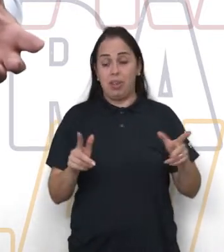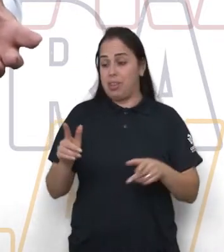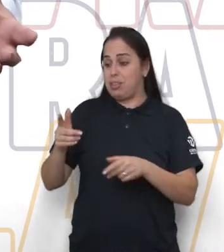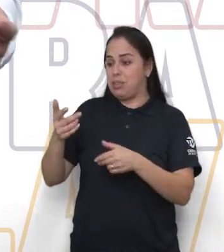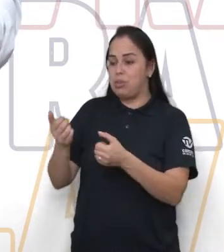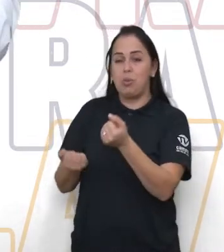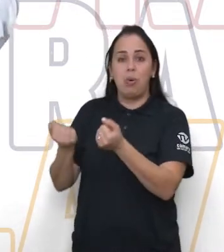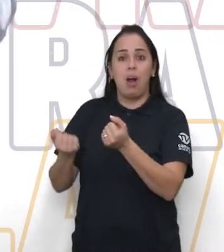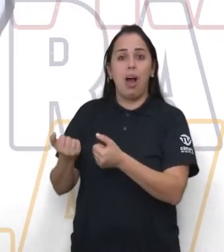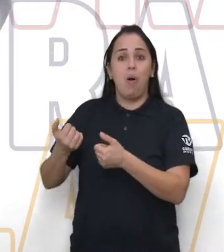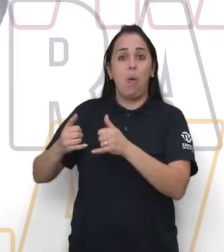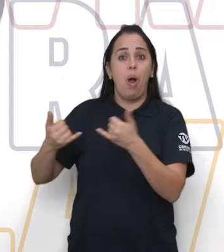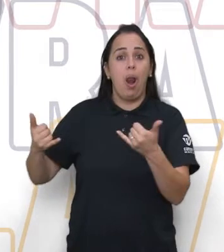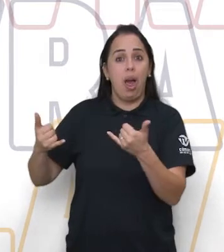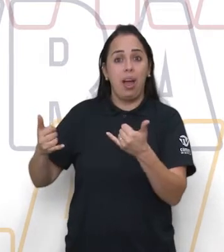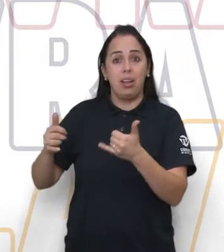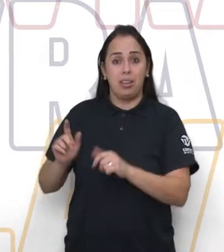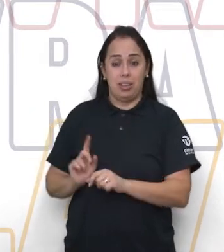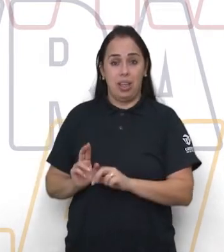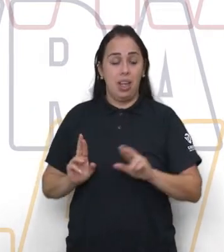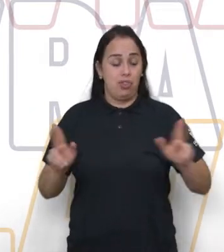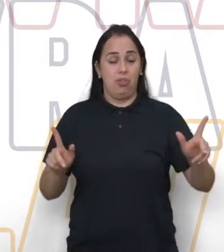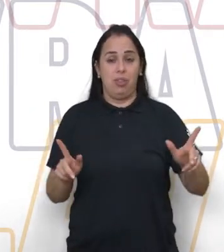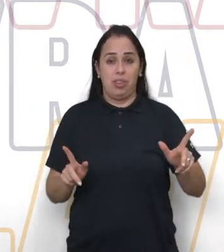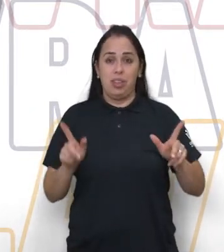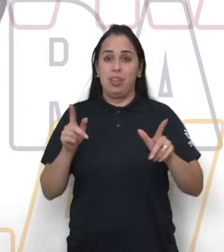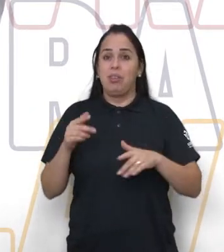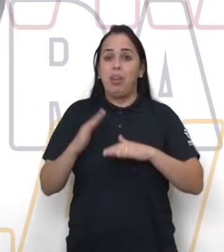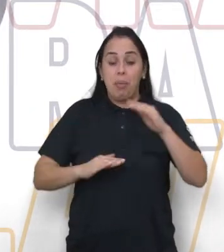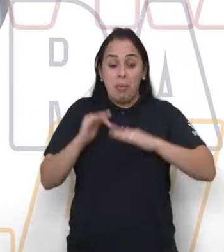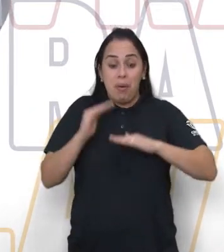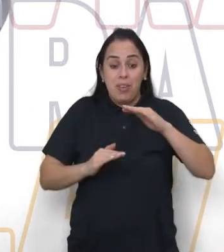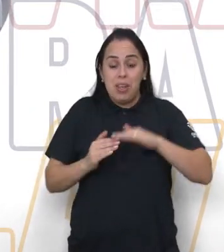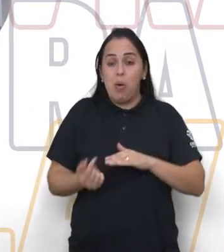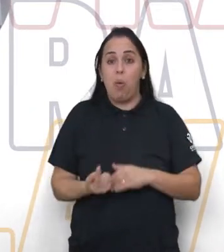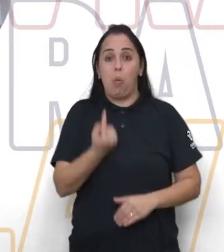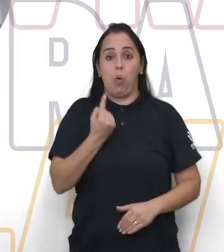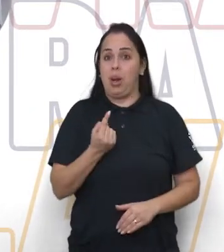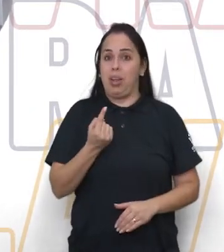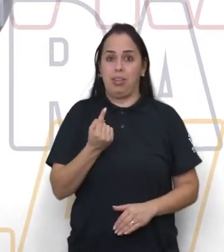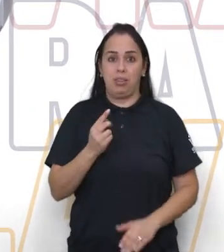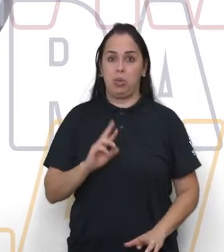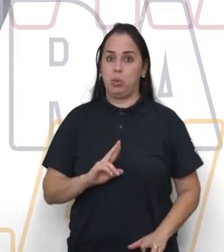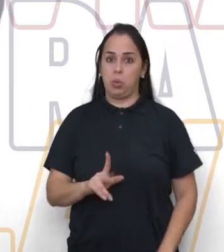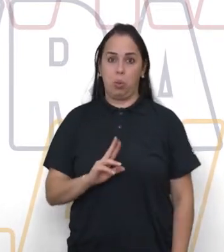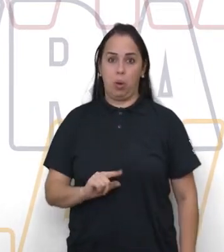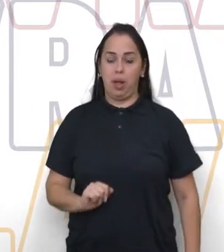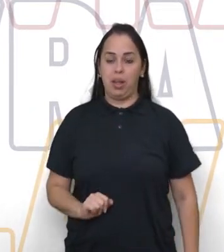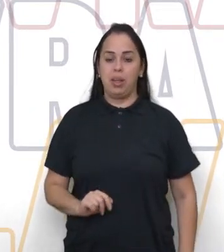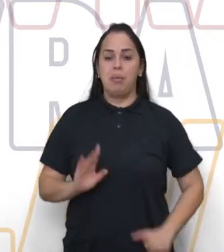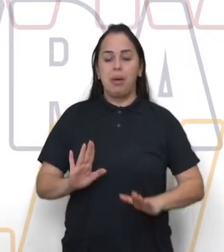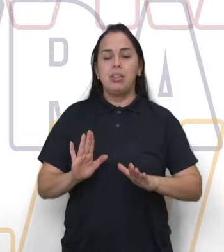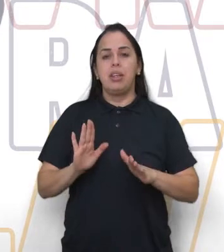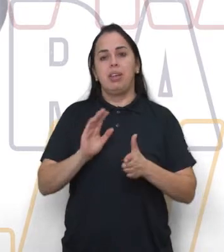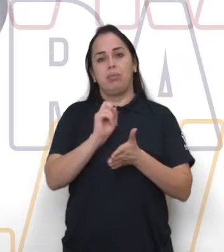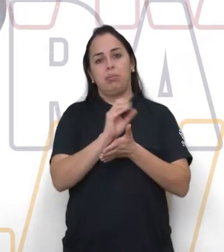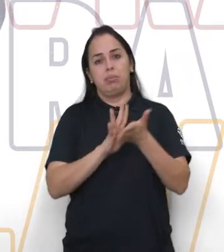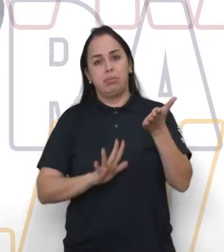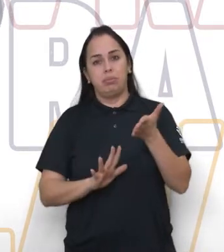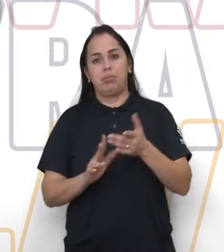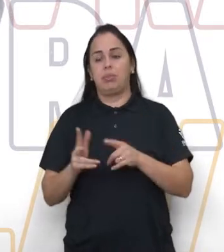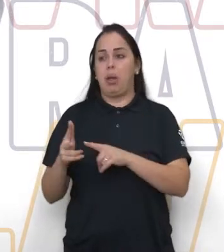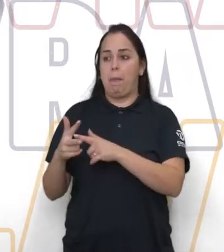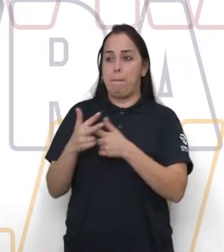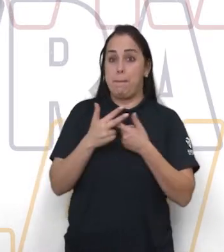eletrônica né então não vai ter uma função específica uma profissão específica né Mas provavelmente você vai ter Essas atividades